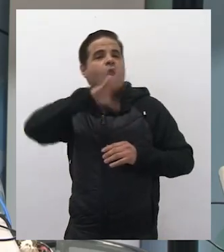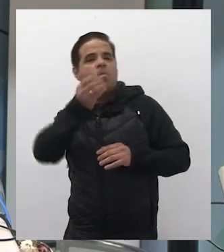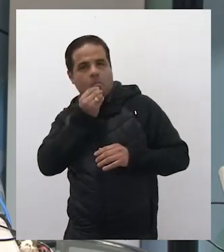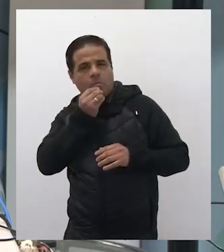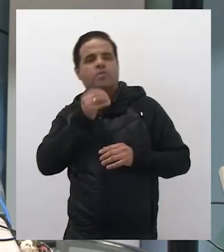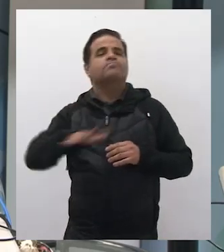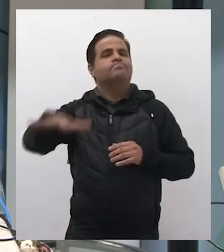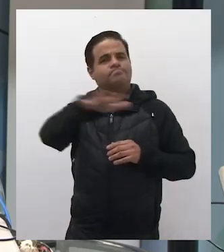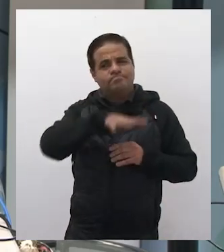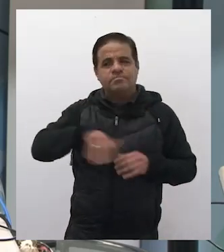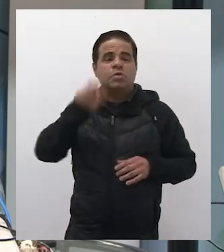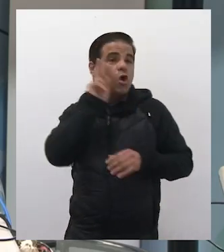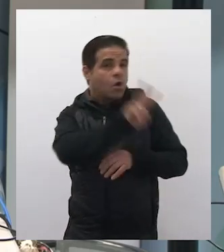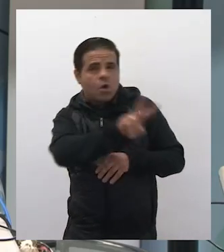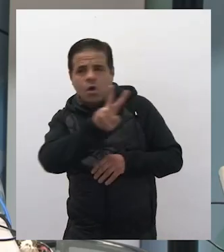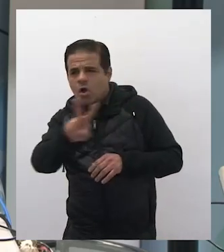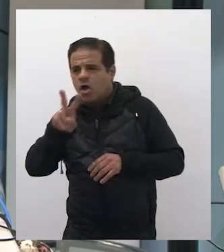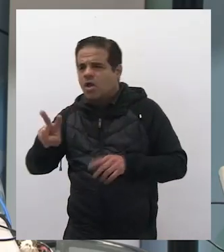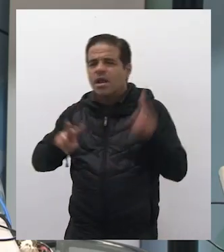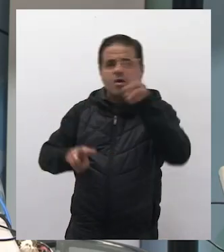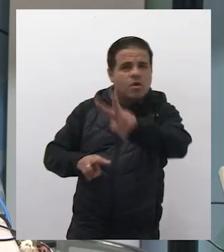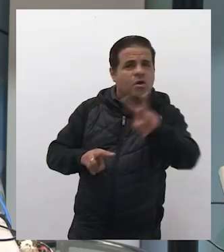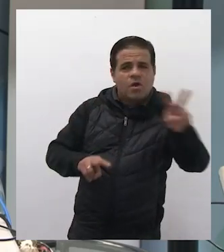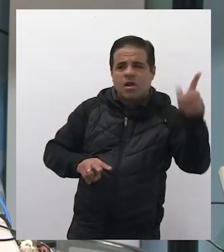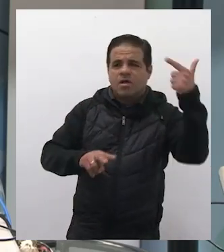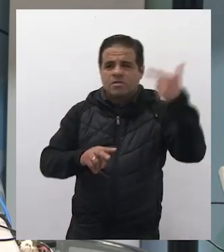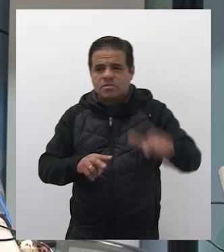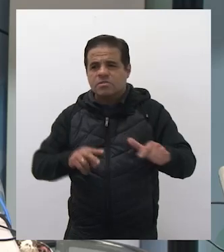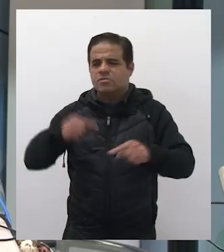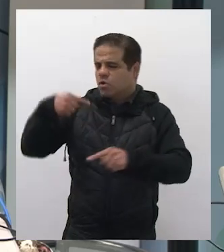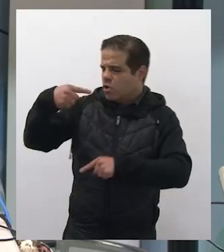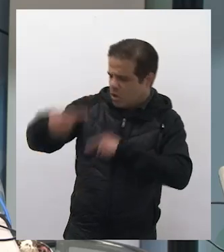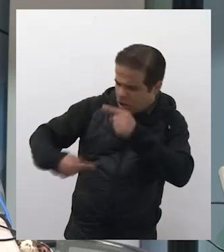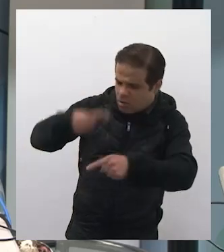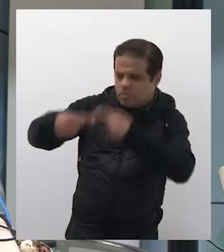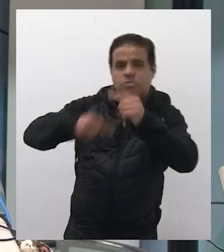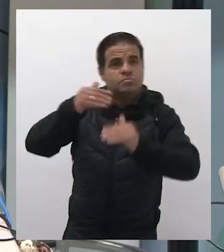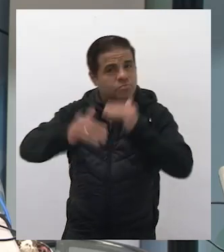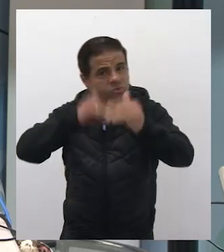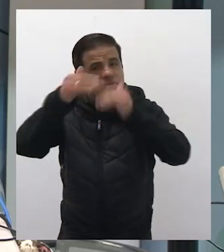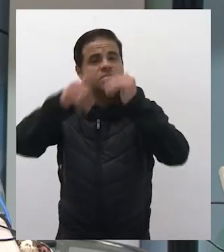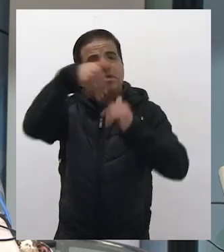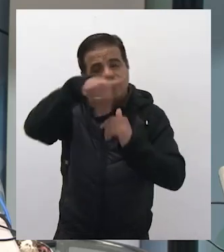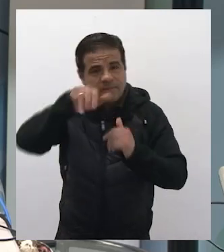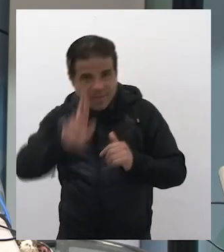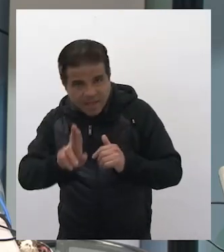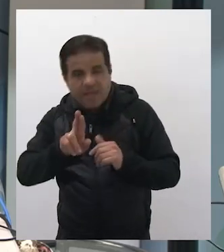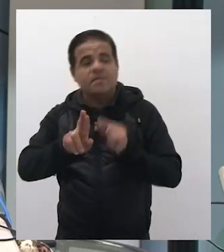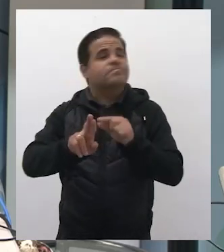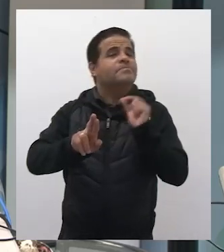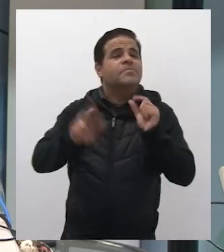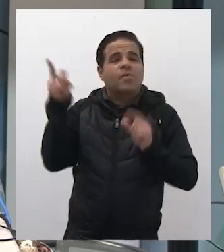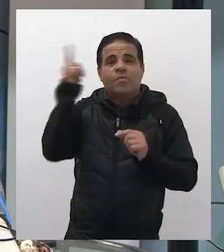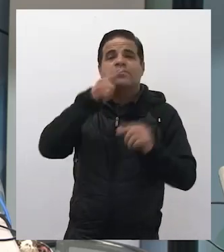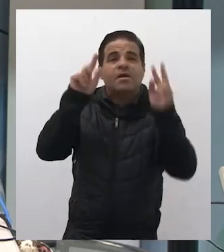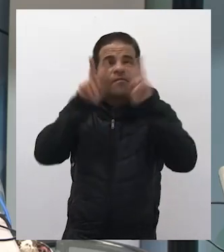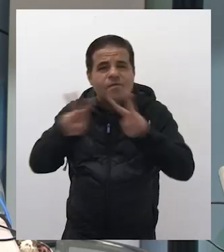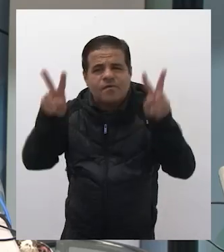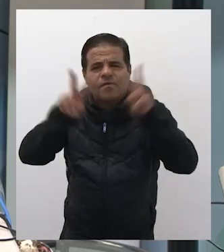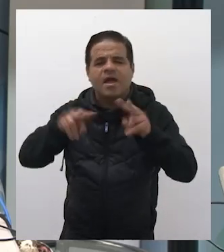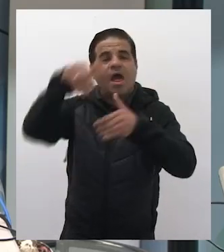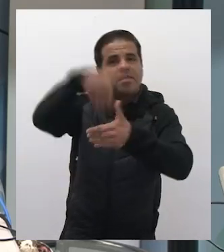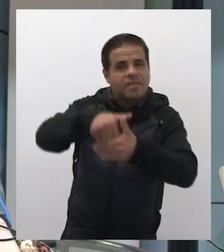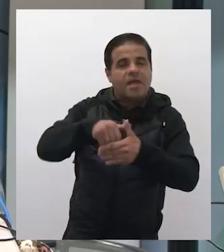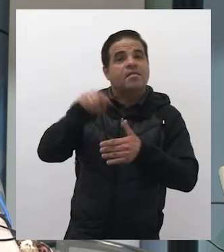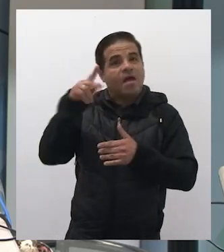oportunidade, ao olhar novamente para esse ciclo de procedimentos do MMR, conseguir enxergar